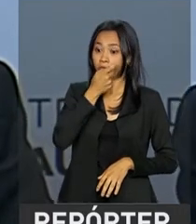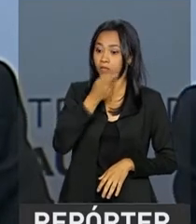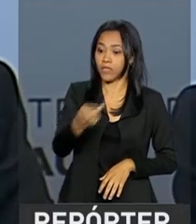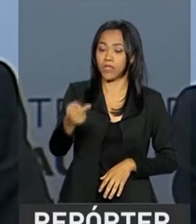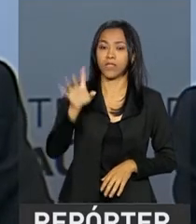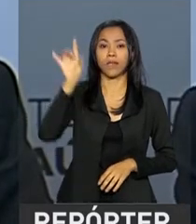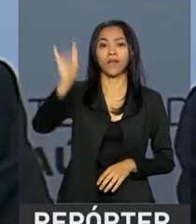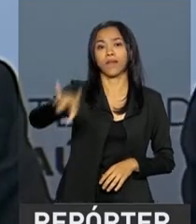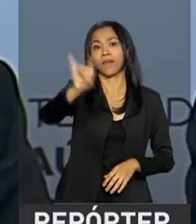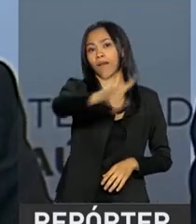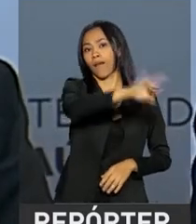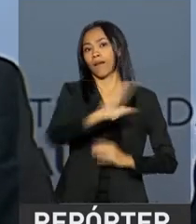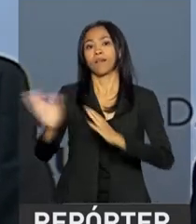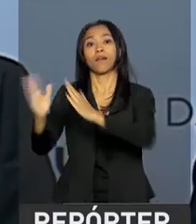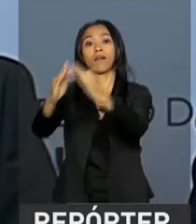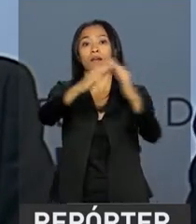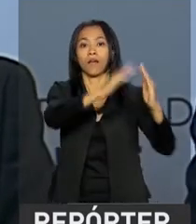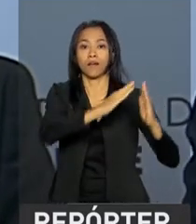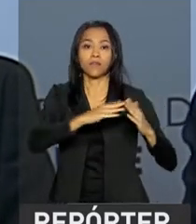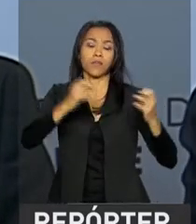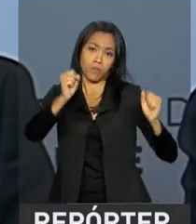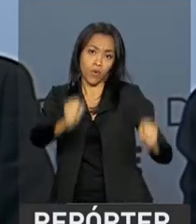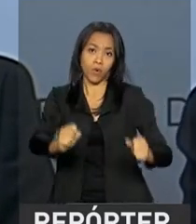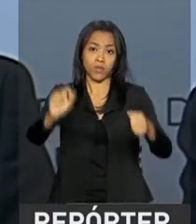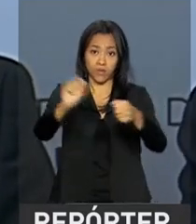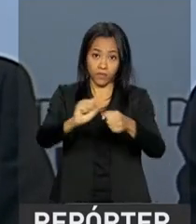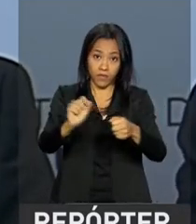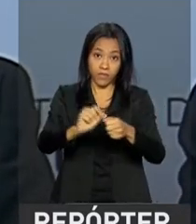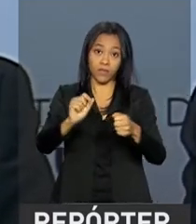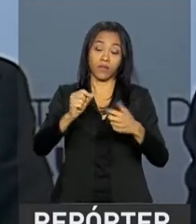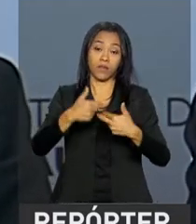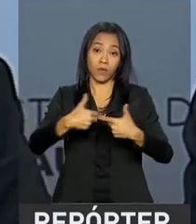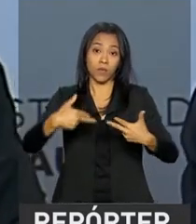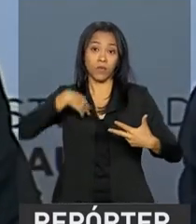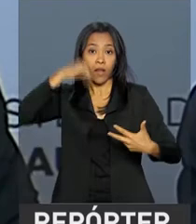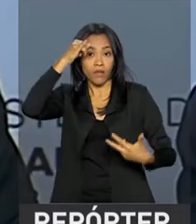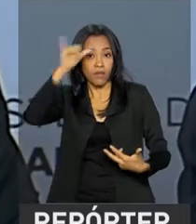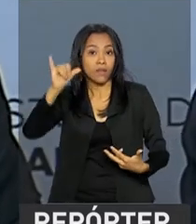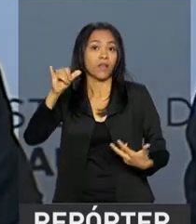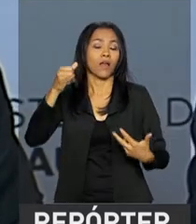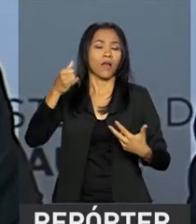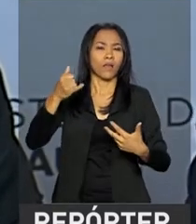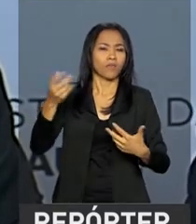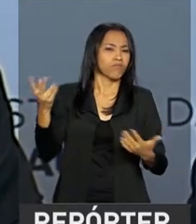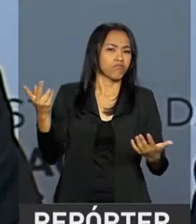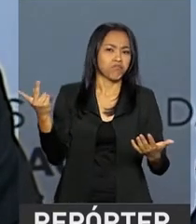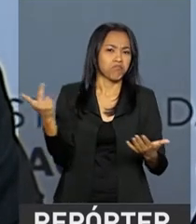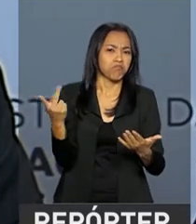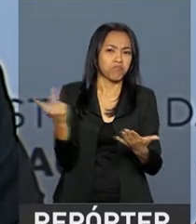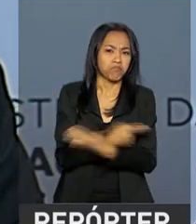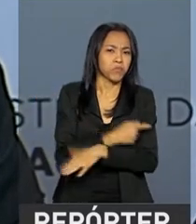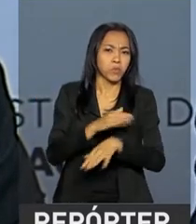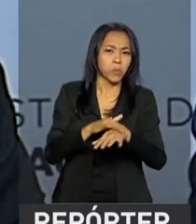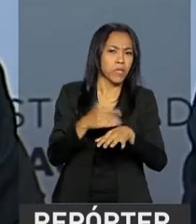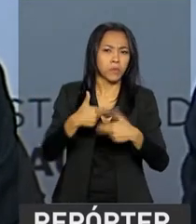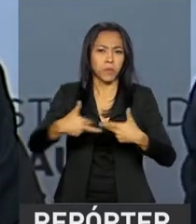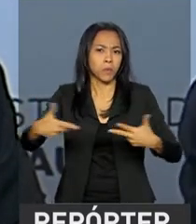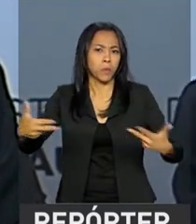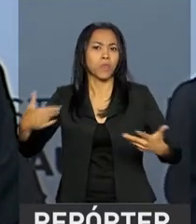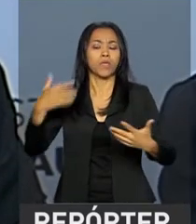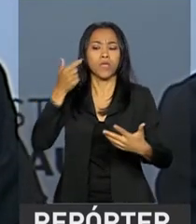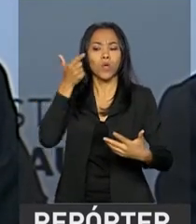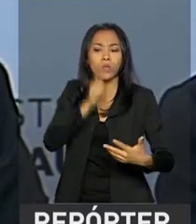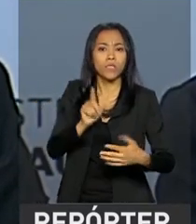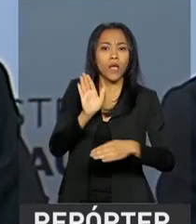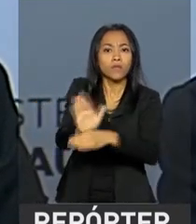cada casa ele possa praticar ações de prevenção e promoção de saúde que sejam